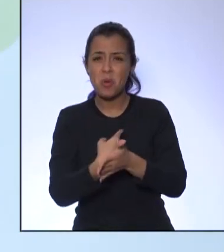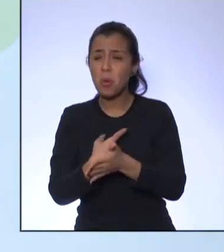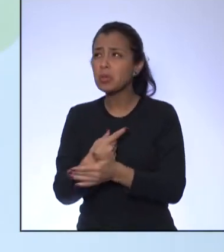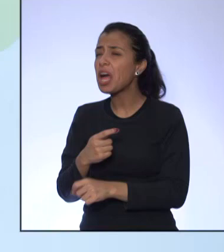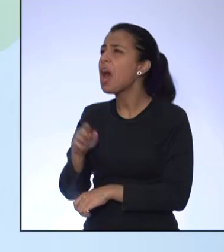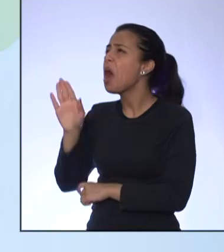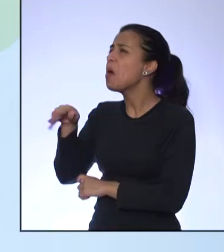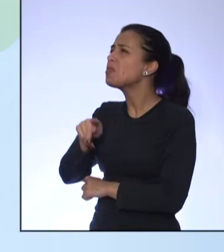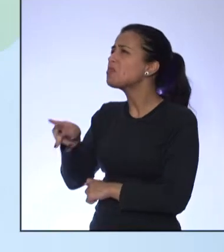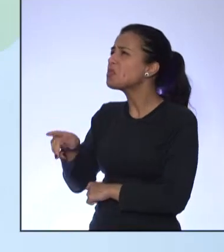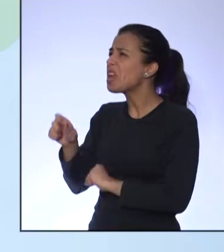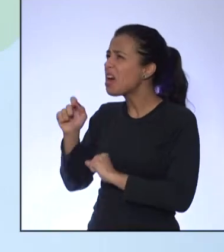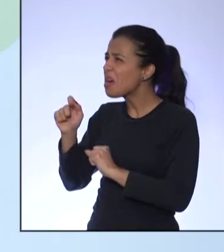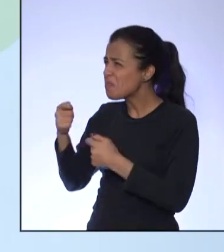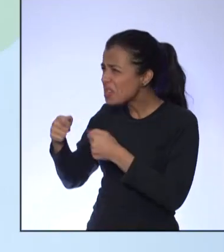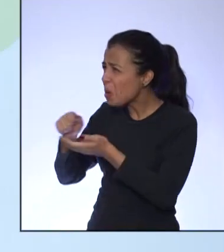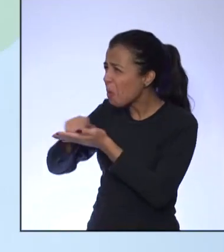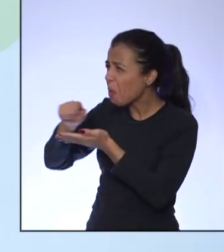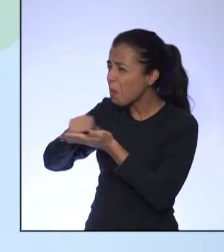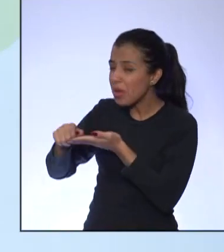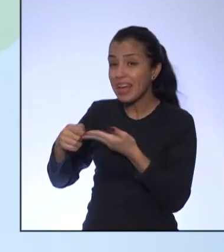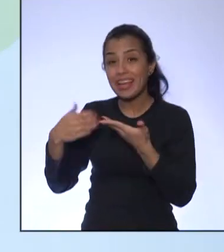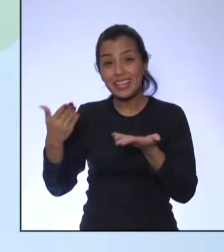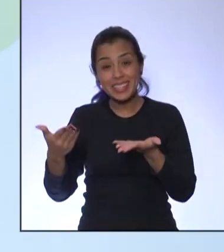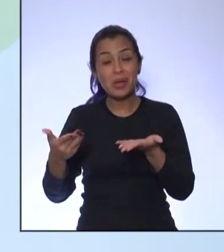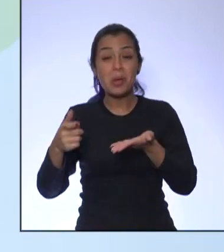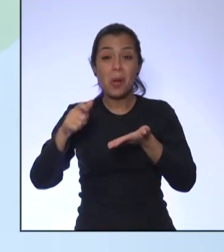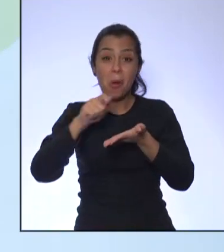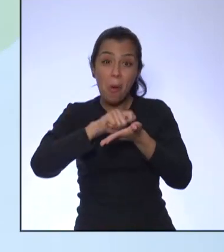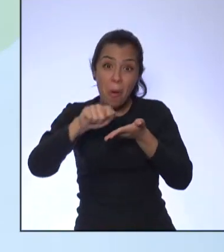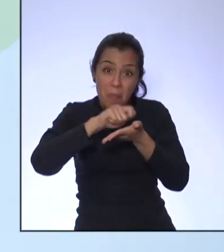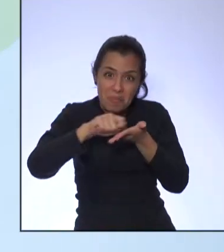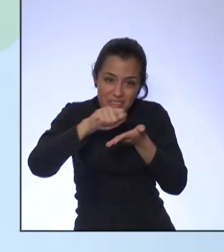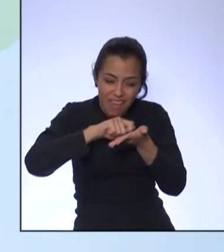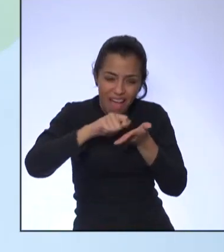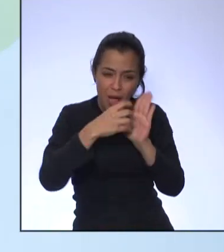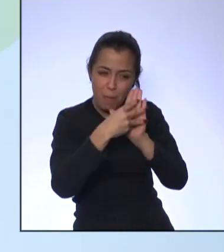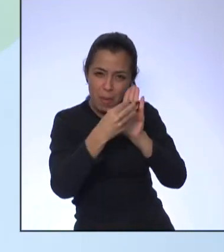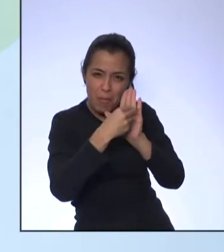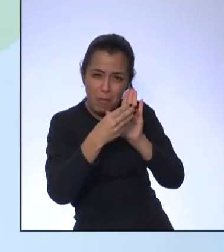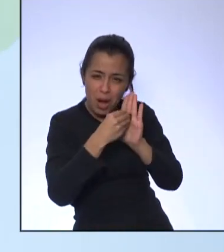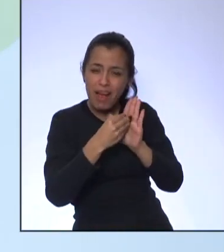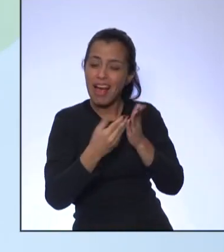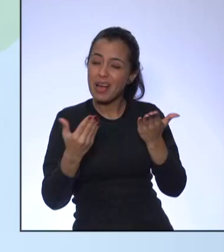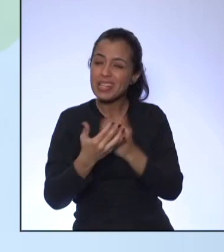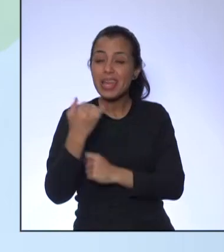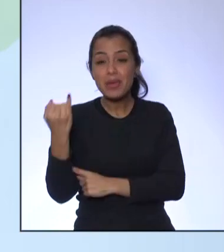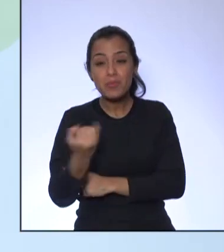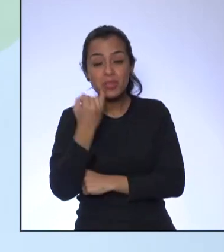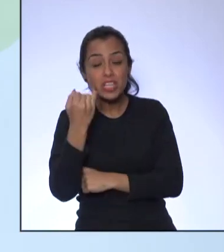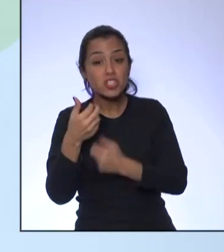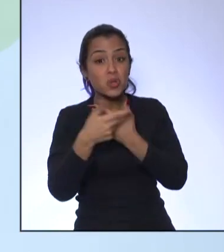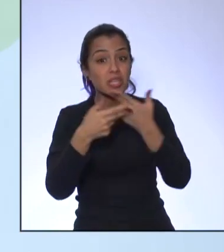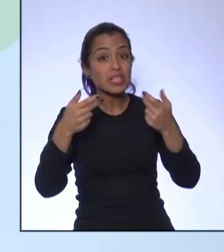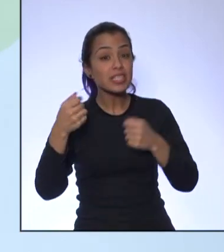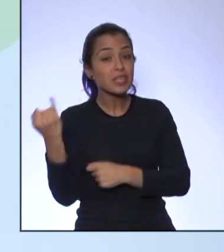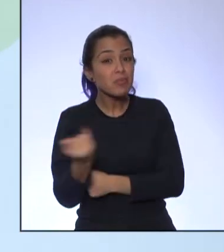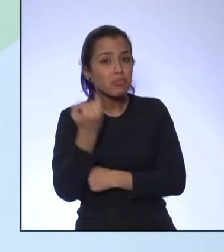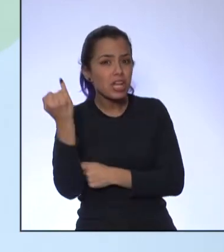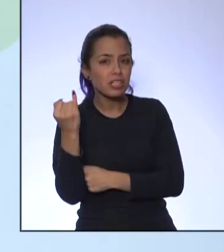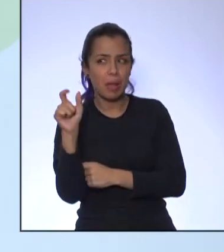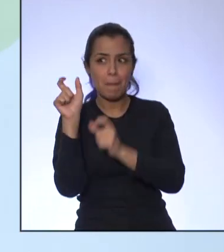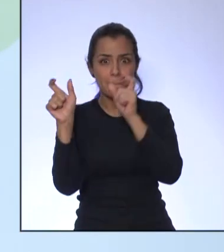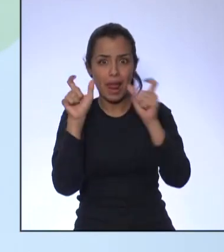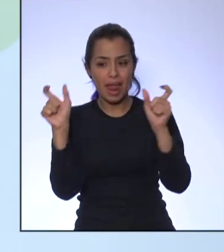a gente fala da cópia, é importante que, nesse momento, vocês tomem nota de coisas importantes. Então, palavras-chave, coisas que ficaram